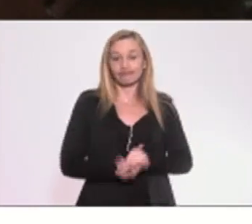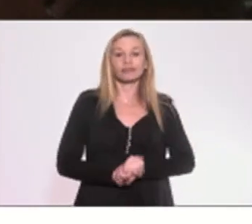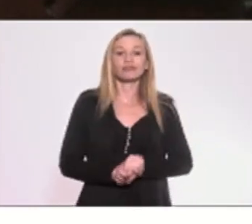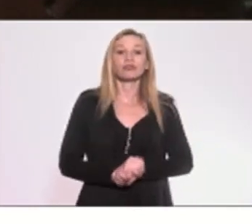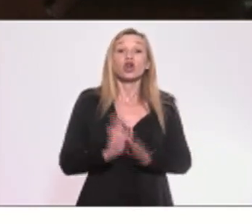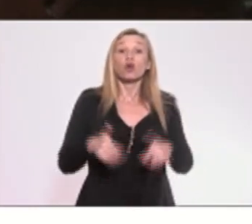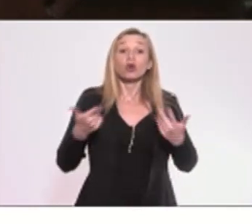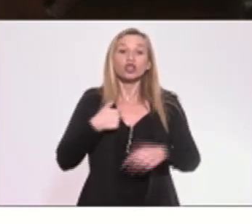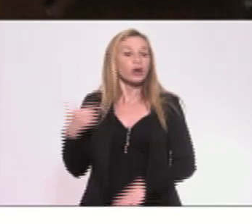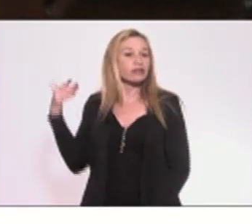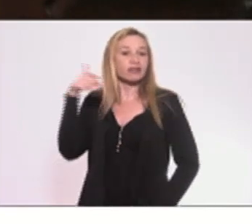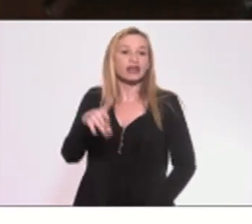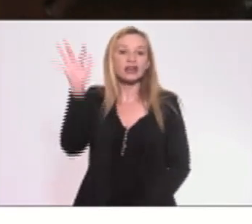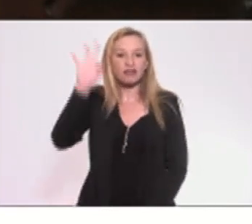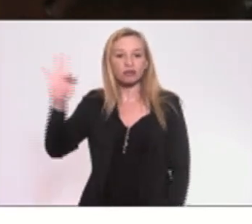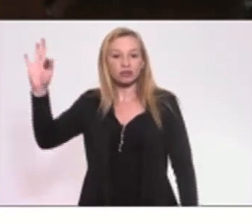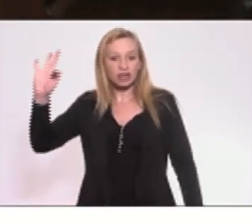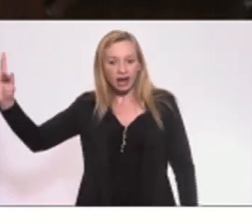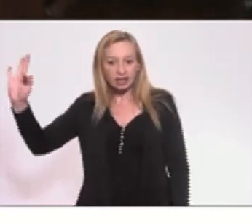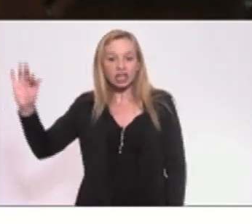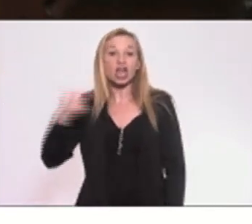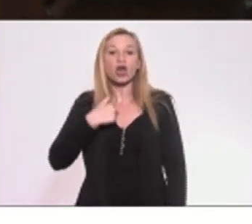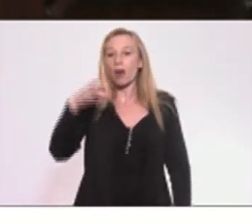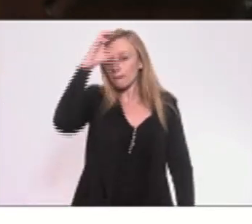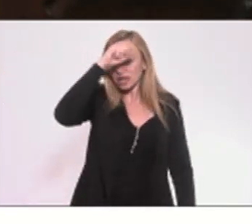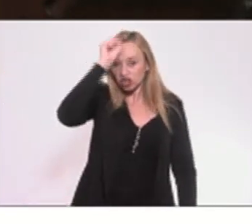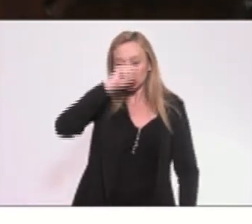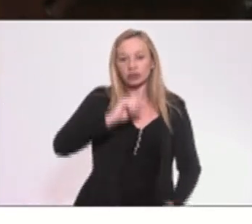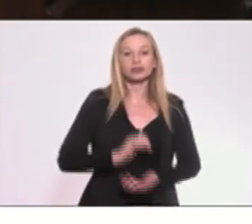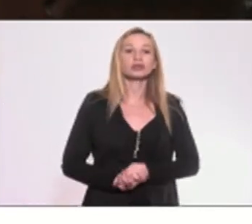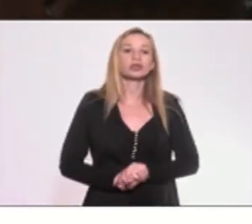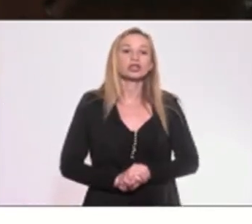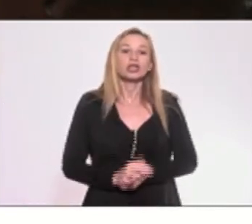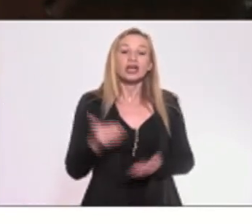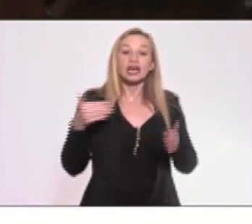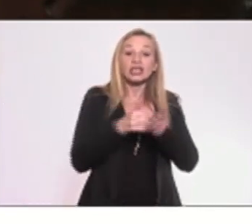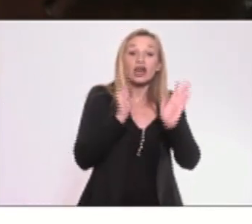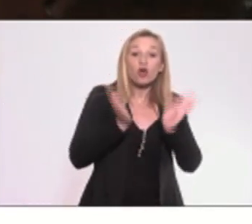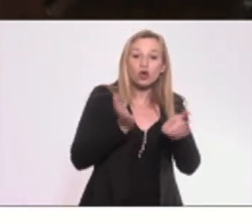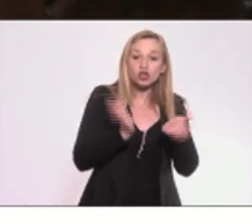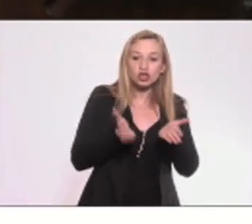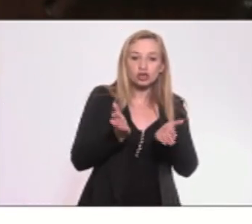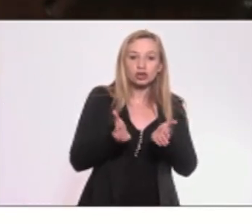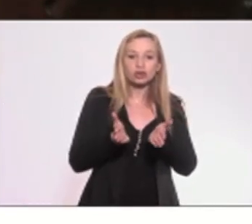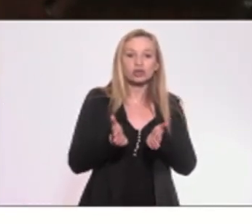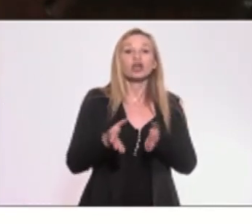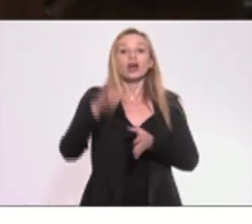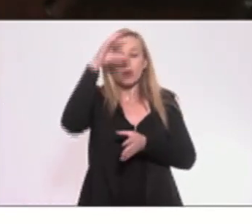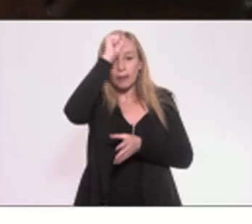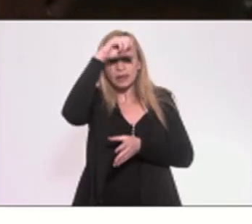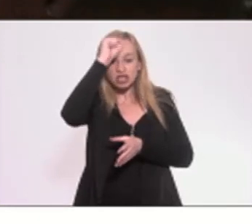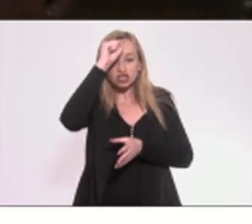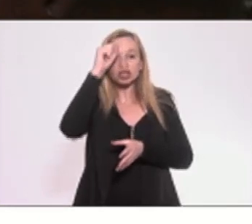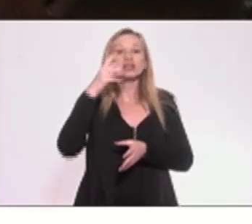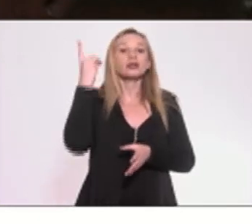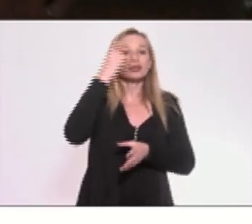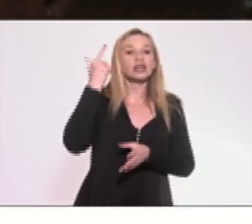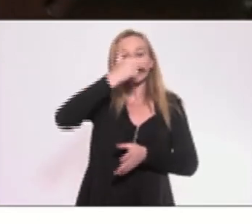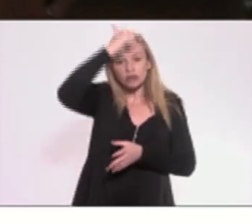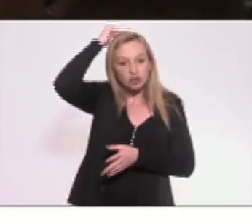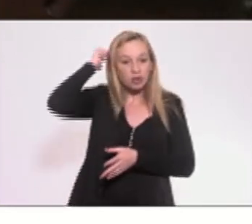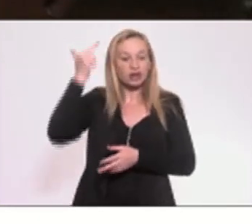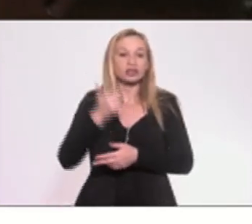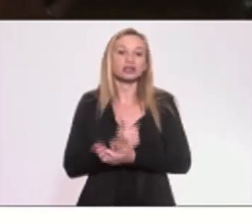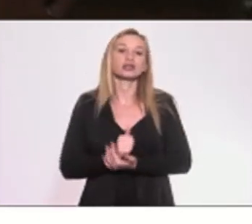Quando eu entrei na faculdade, eu aprendi pirâmide de Kelsen. E até hoje vigora. Aprendi, deputado Luiz Paulo, com